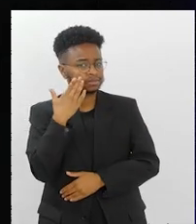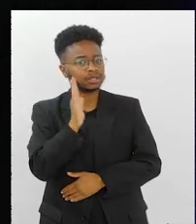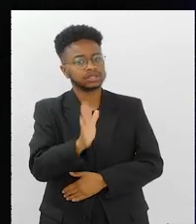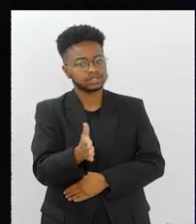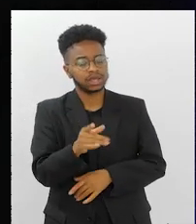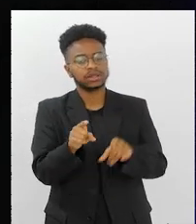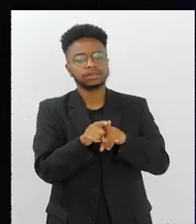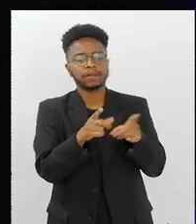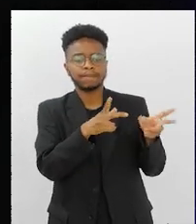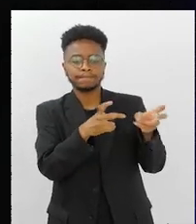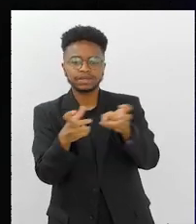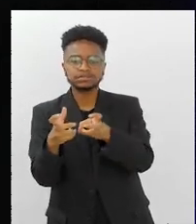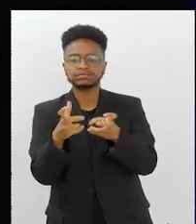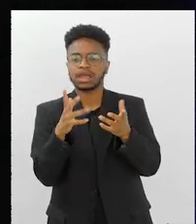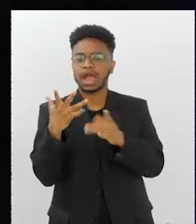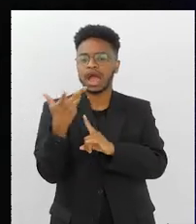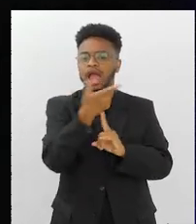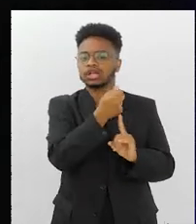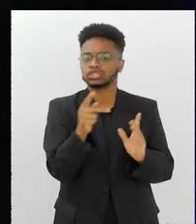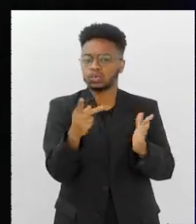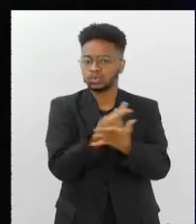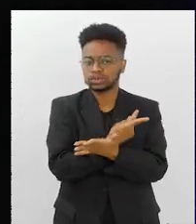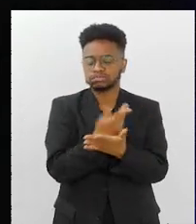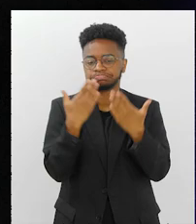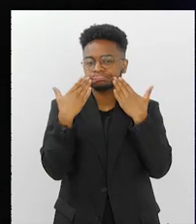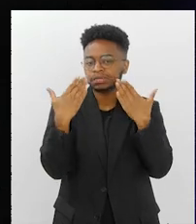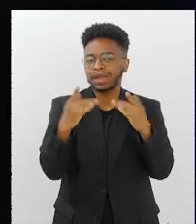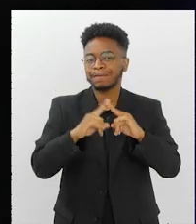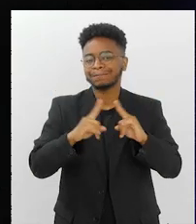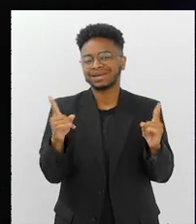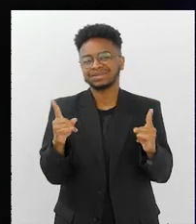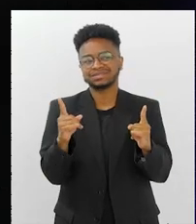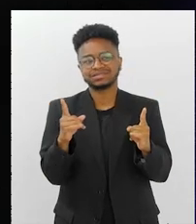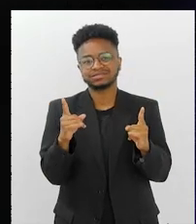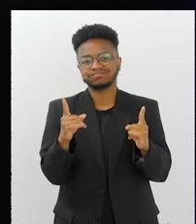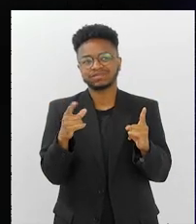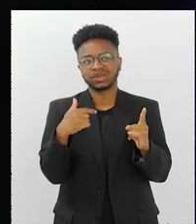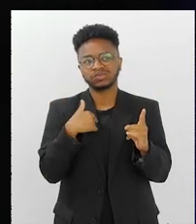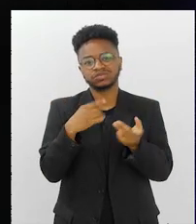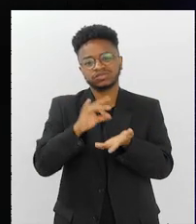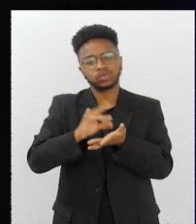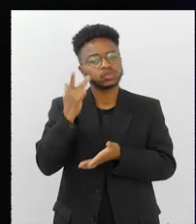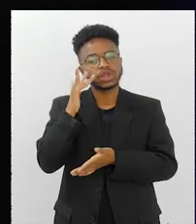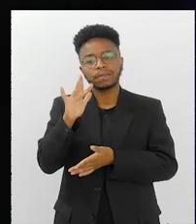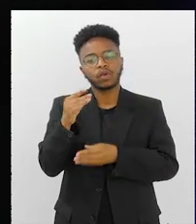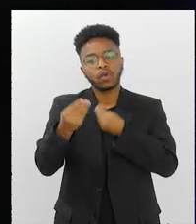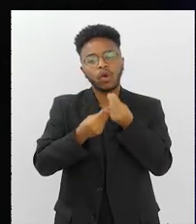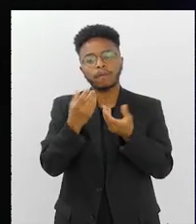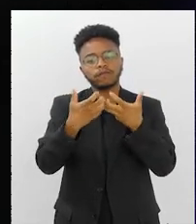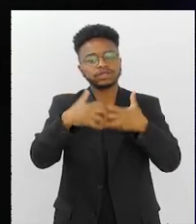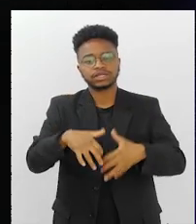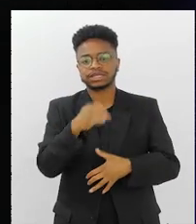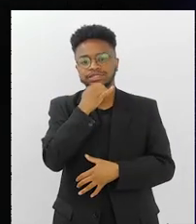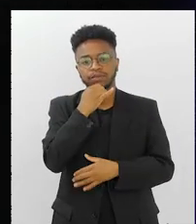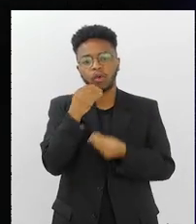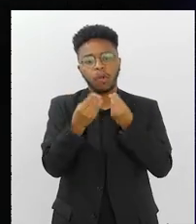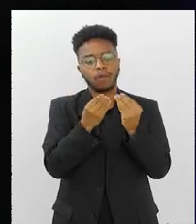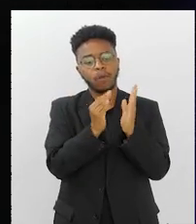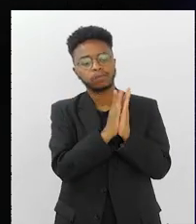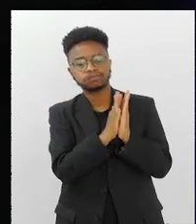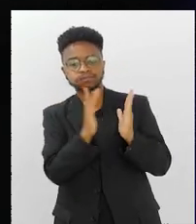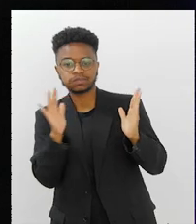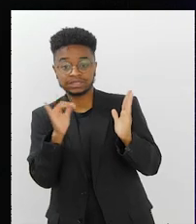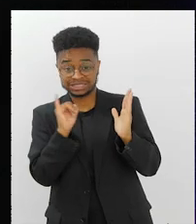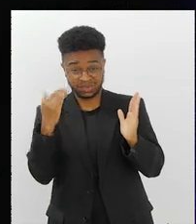aquela aquela arte enorme ali na minha frente só que era era algo que eu não que eu não sabia como era por exemplo esse esse